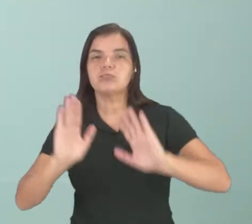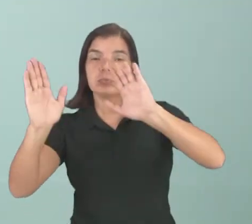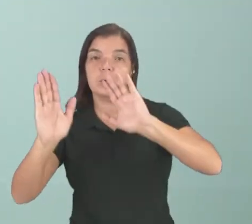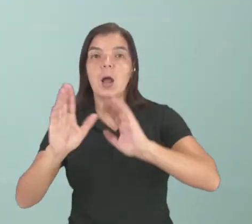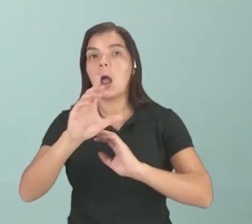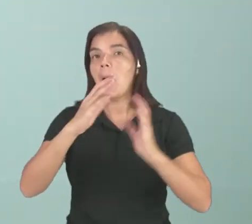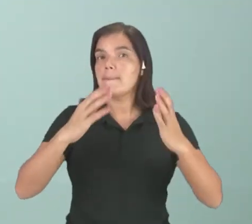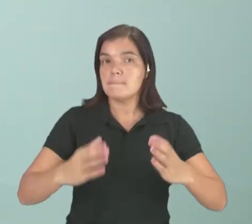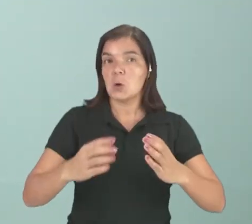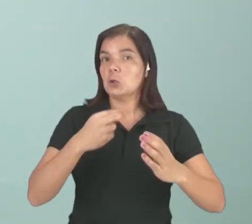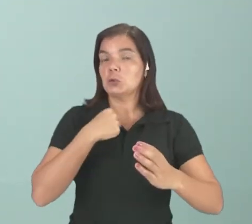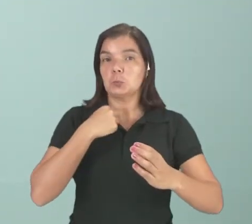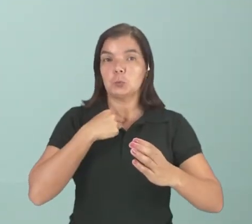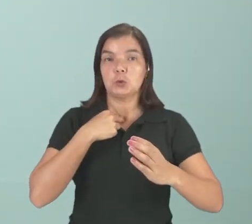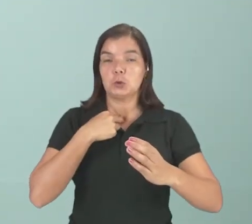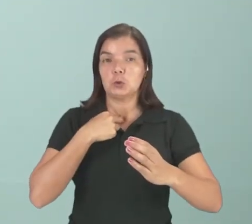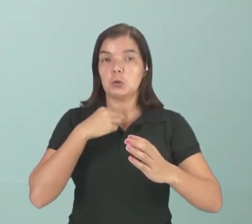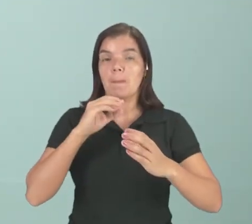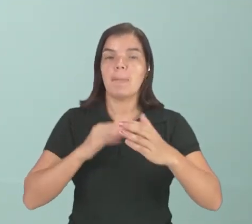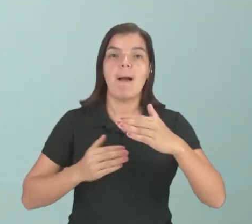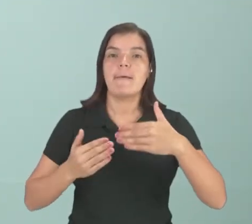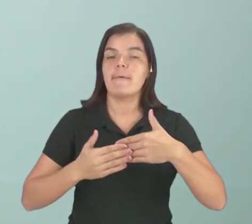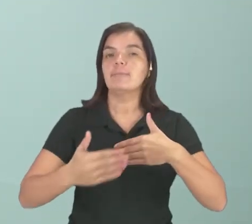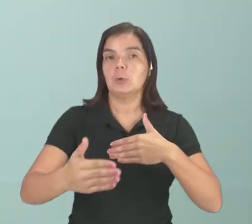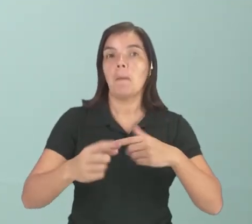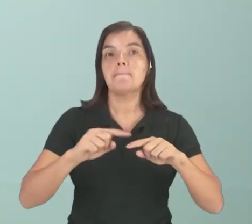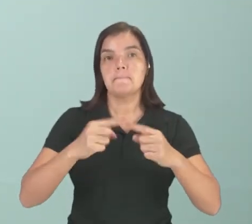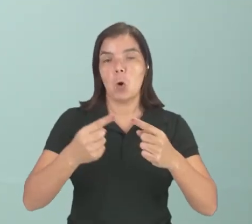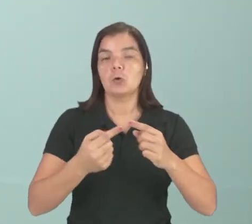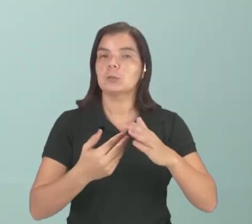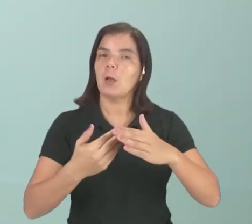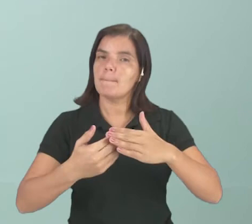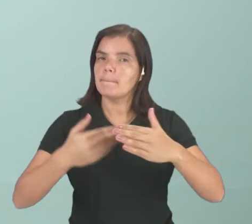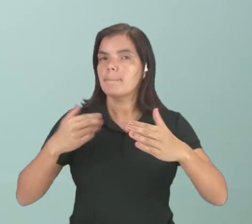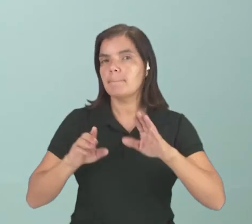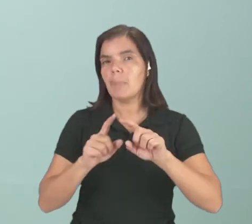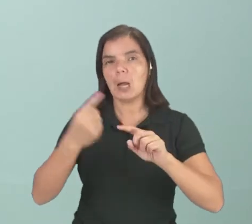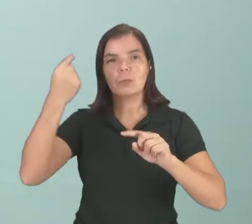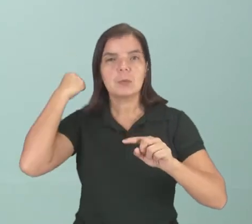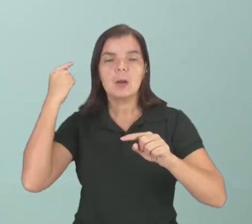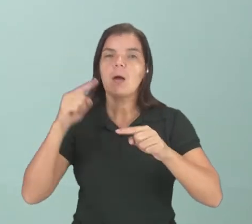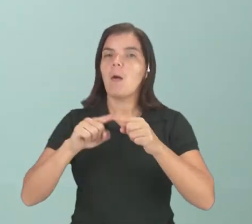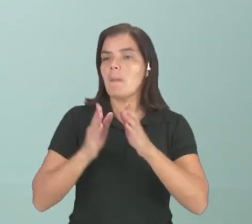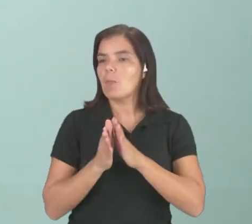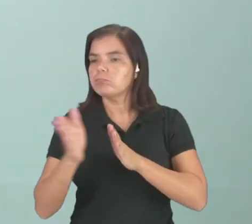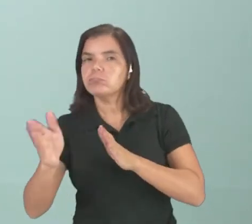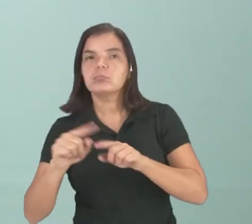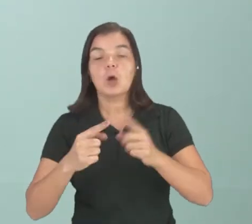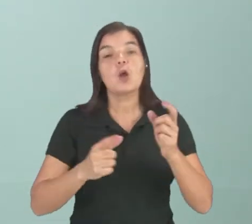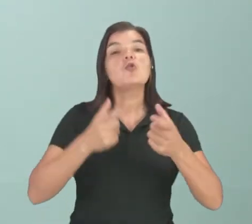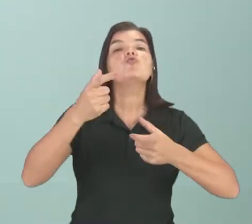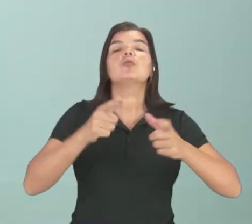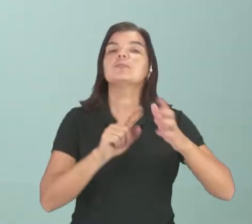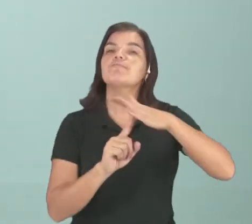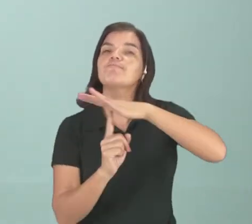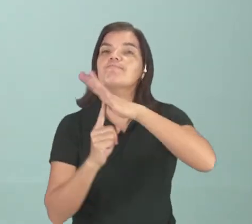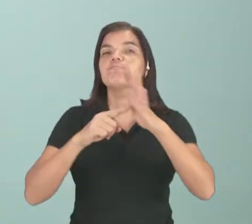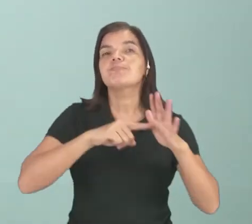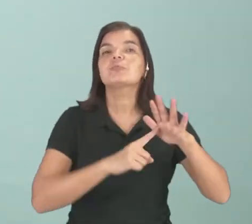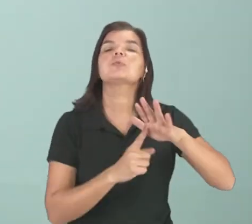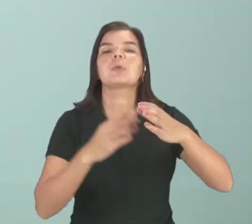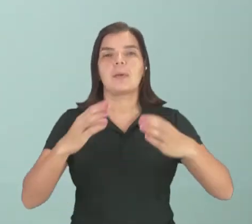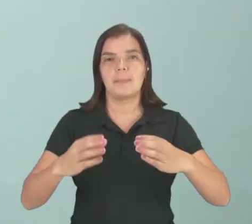a bola não precisa mais ser jogada para frente né ela pode ser recuada fica ela o fio de saída agora você escolhe a direção da bola